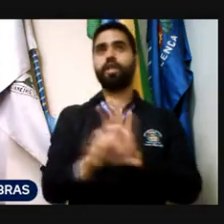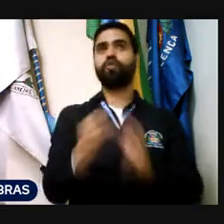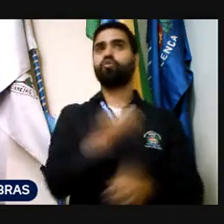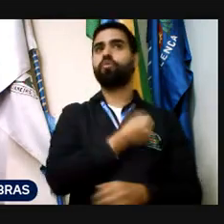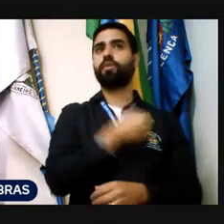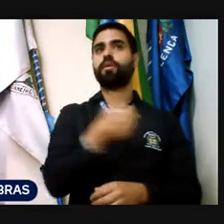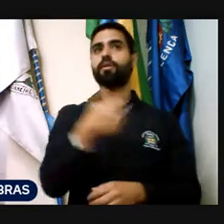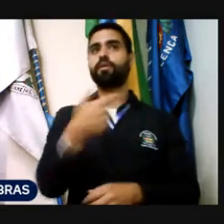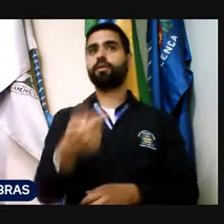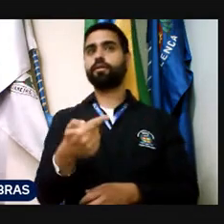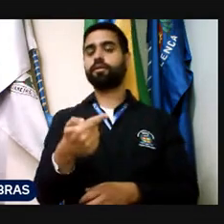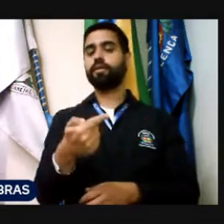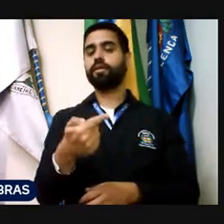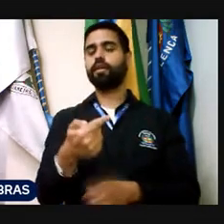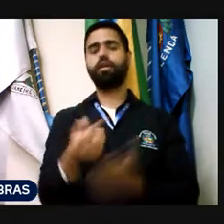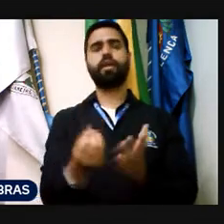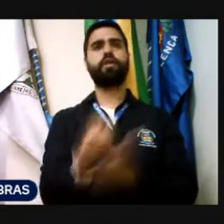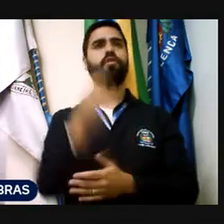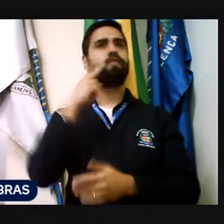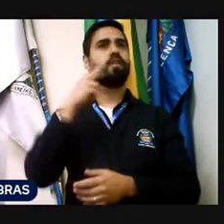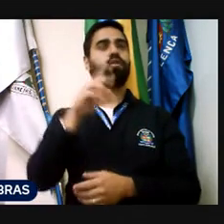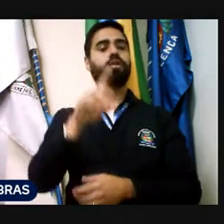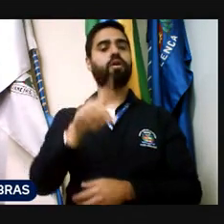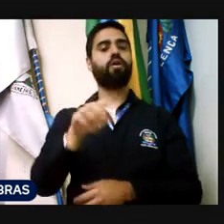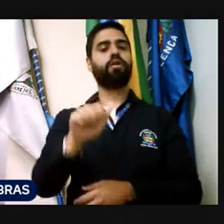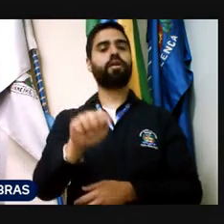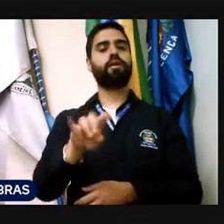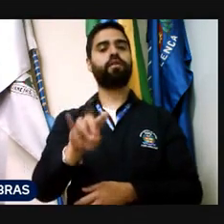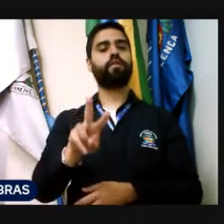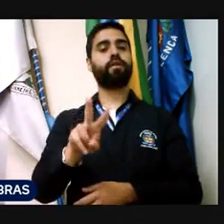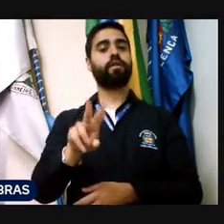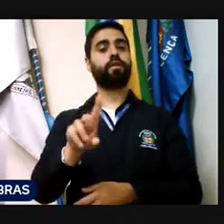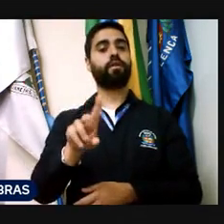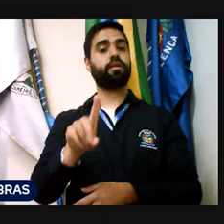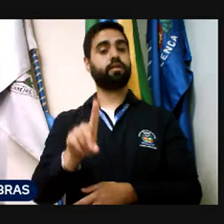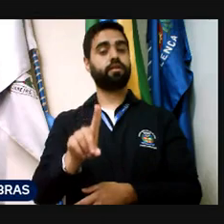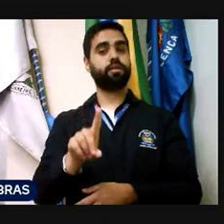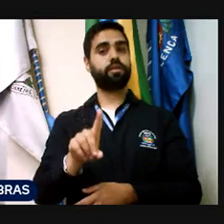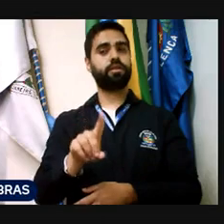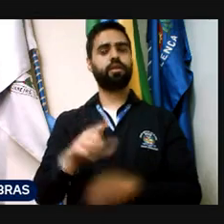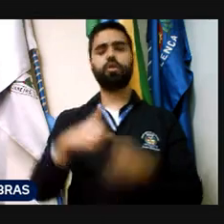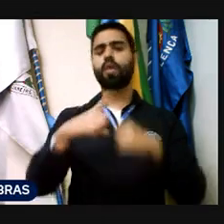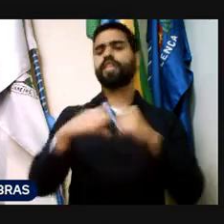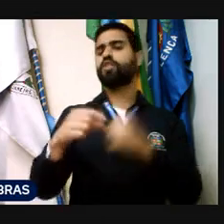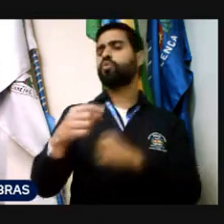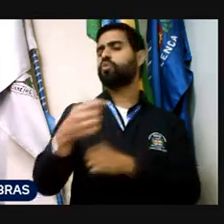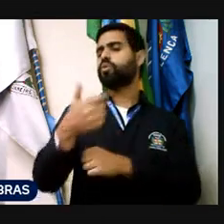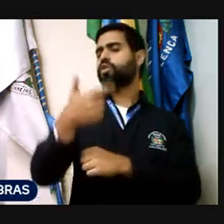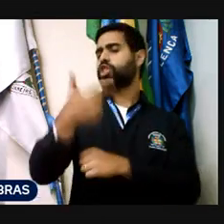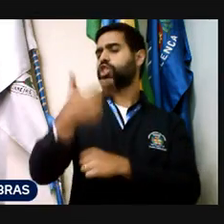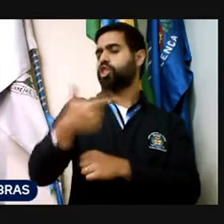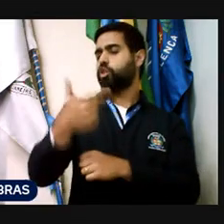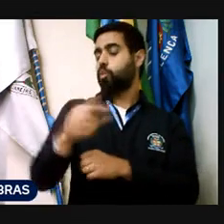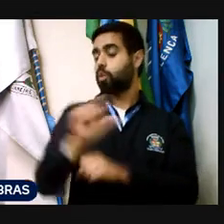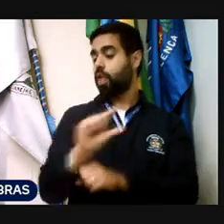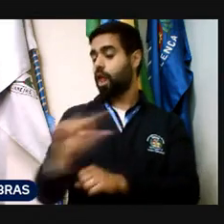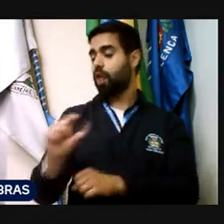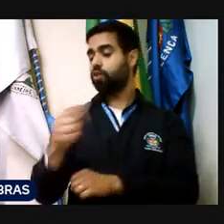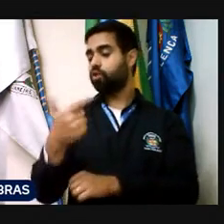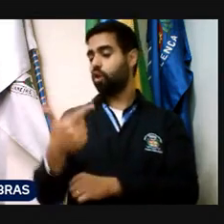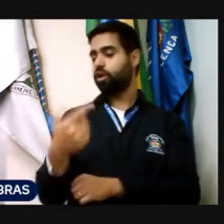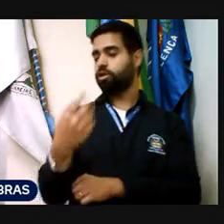de 2021, de autoria do vereador David Nogueira, precisamente quanto ao artigo 2º, inciso 2,